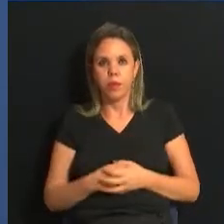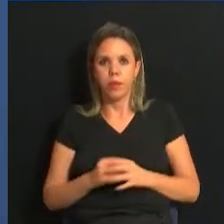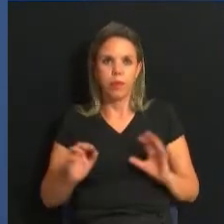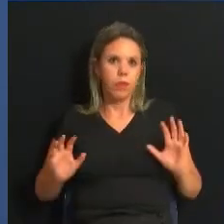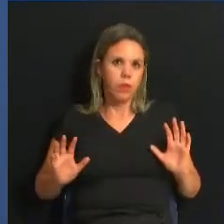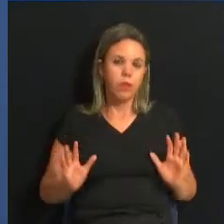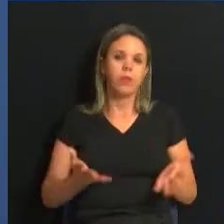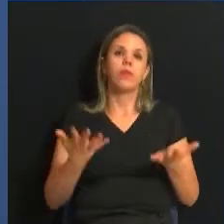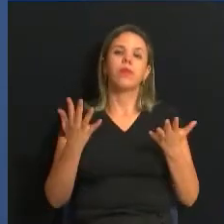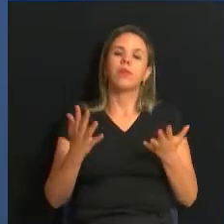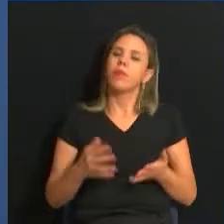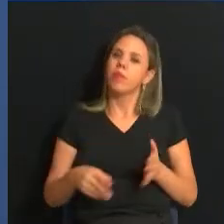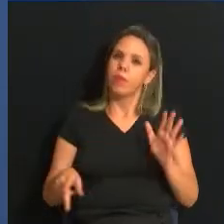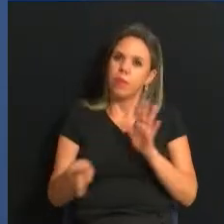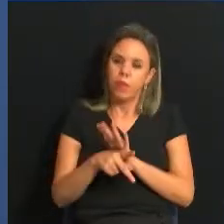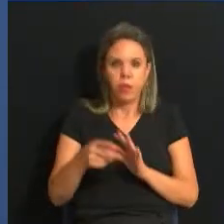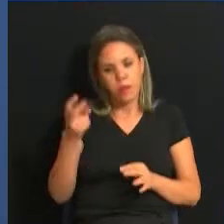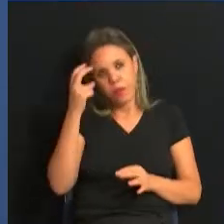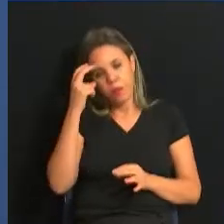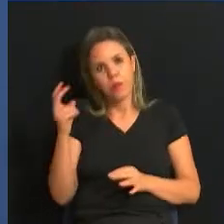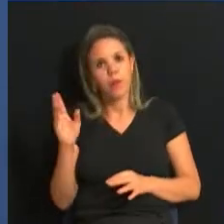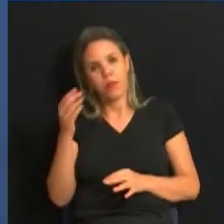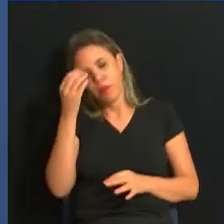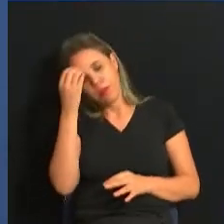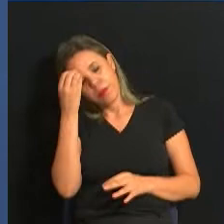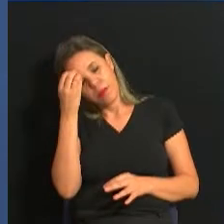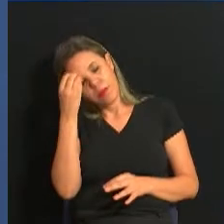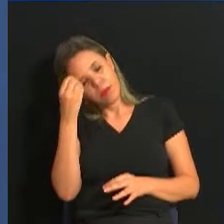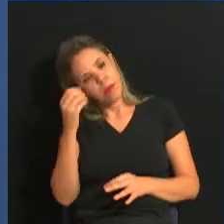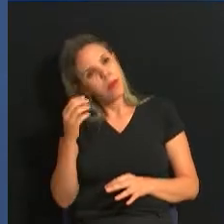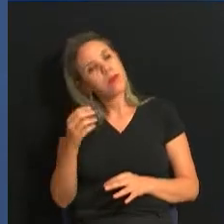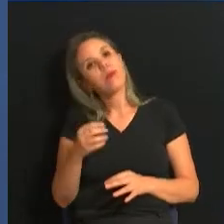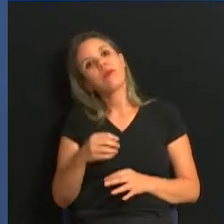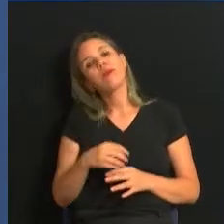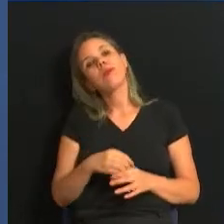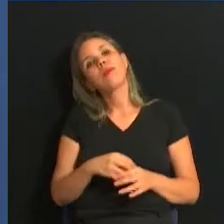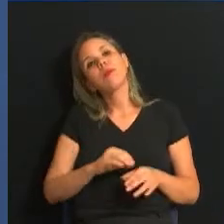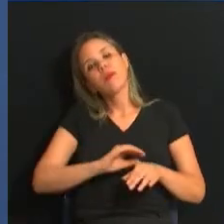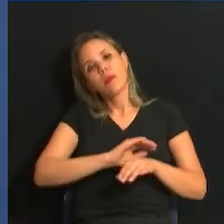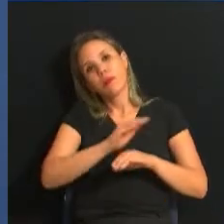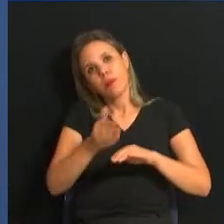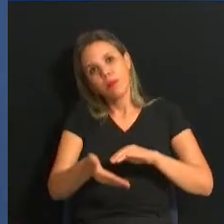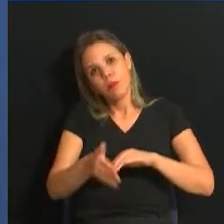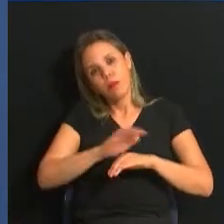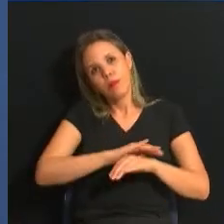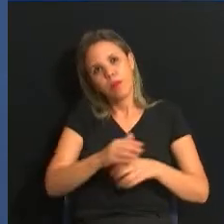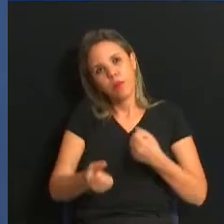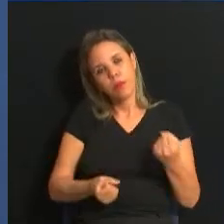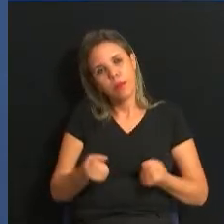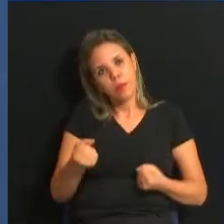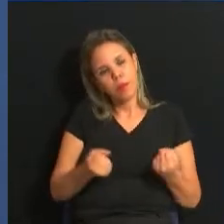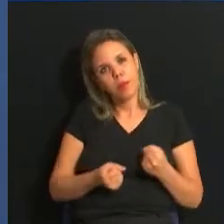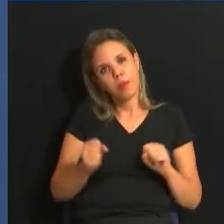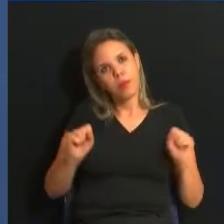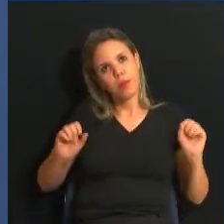a um patrimônio da cultura, já que o Fusca revolucionou a indústria automobilística. E no caso do Festival do Torresmo,